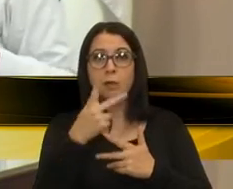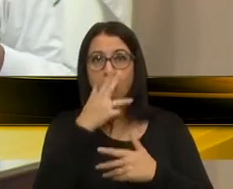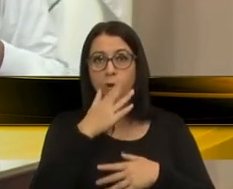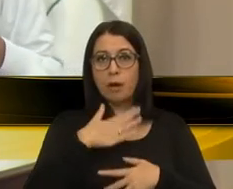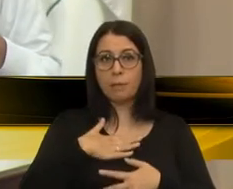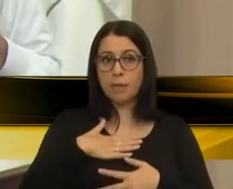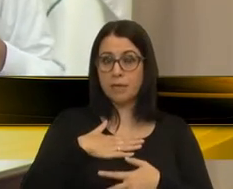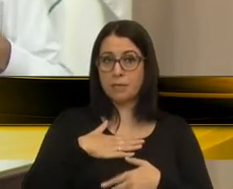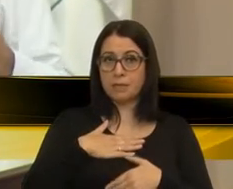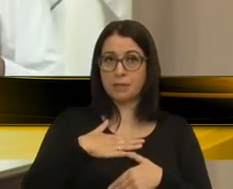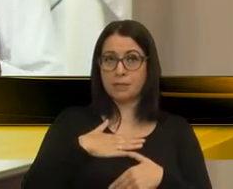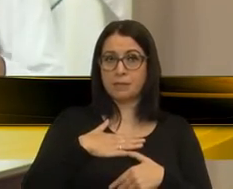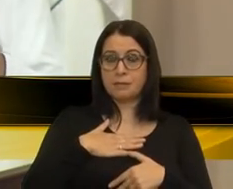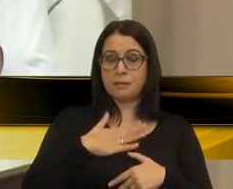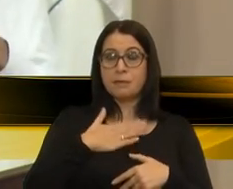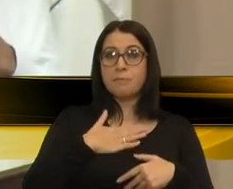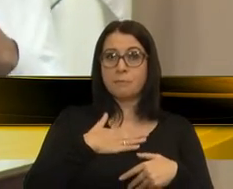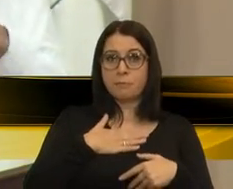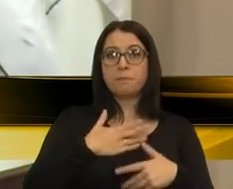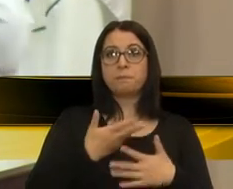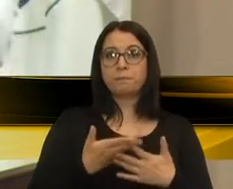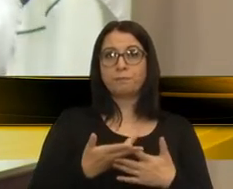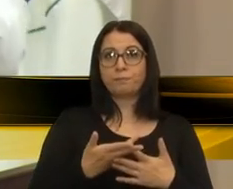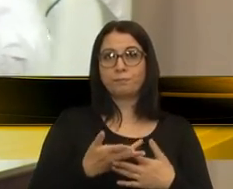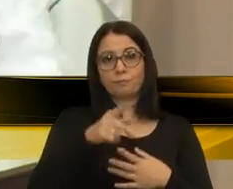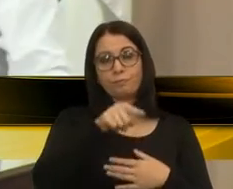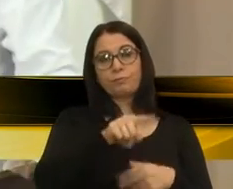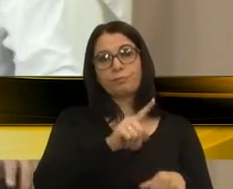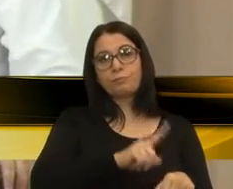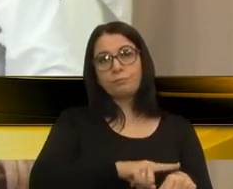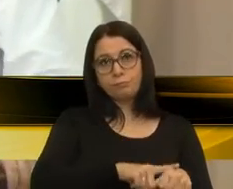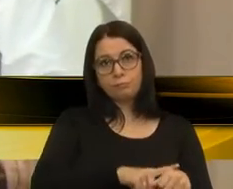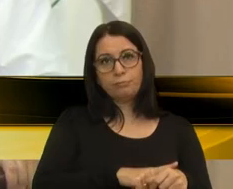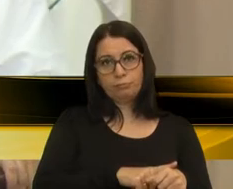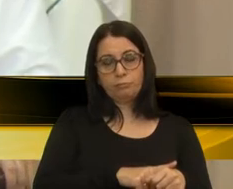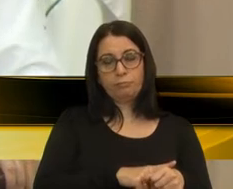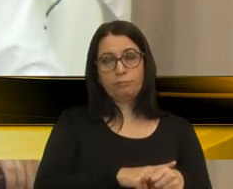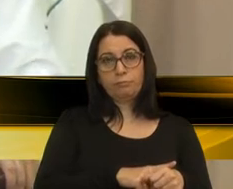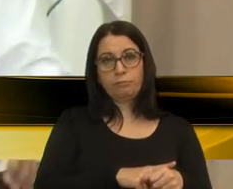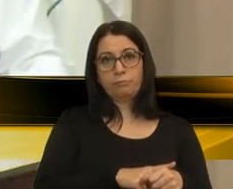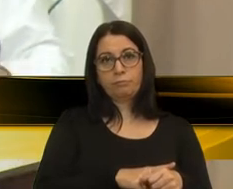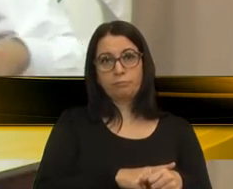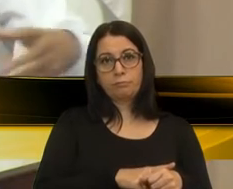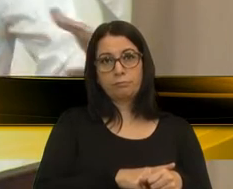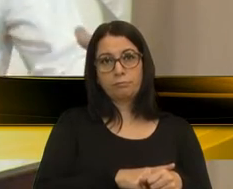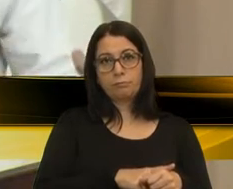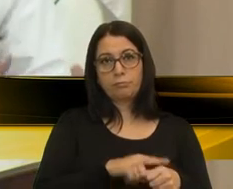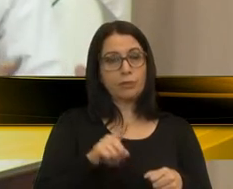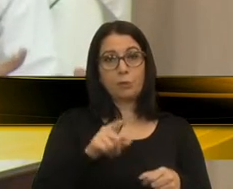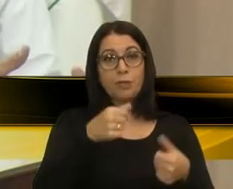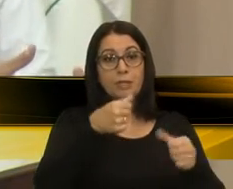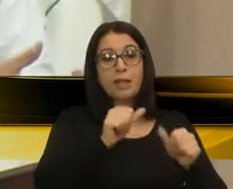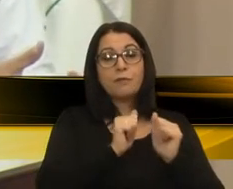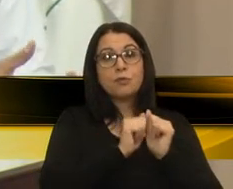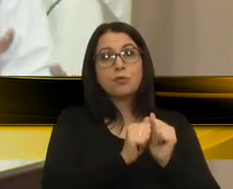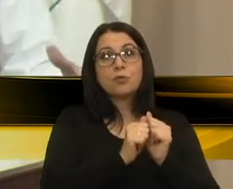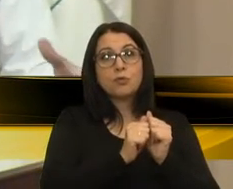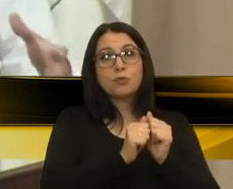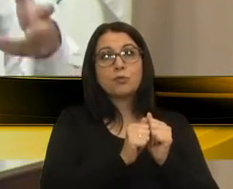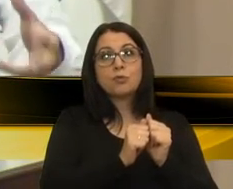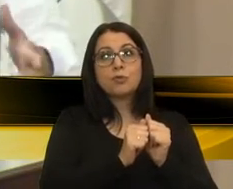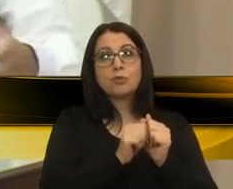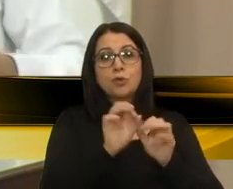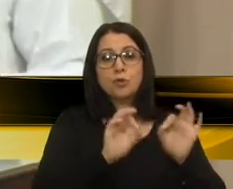minha. Então, para mim, naquela ocasião, que não estava numa posição de comandar,